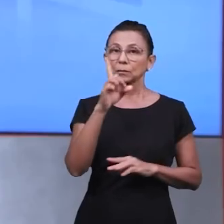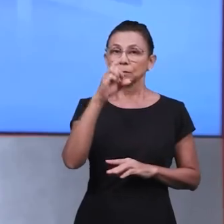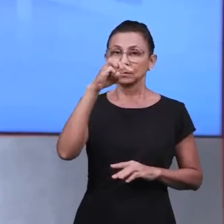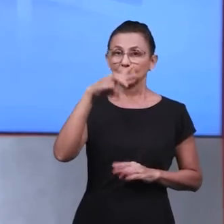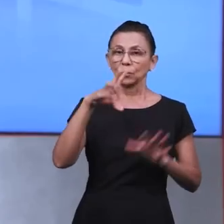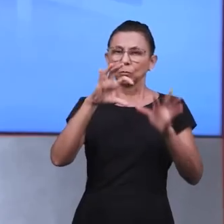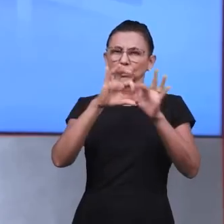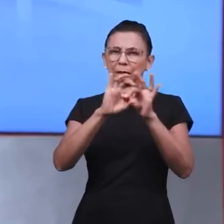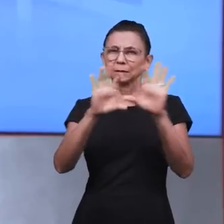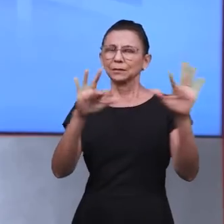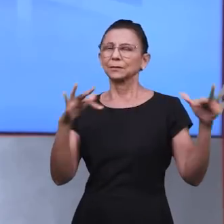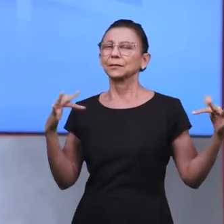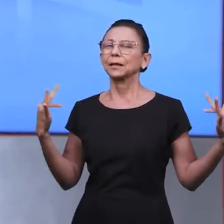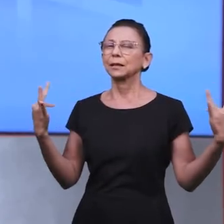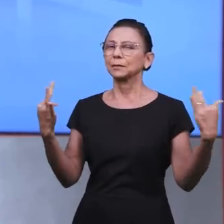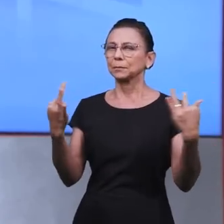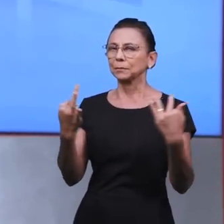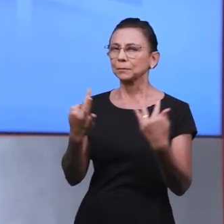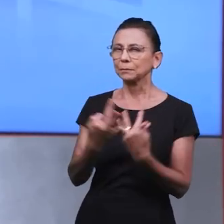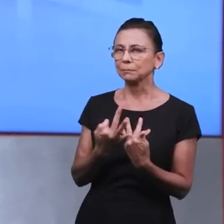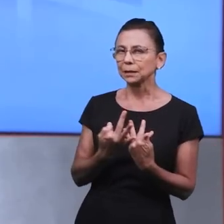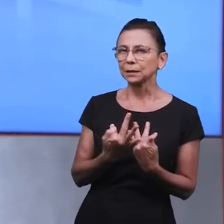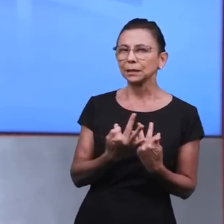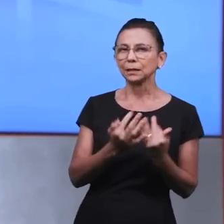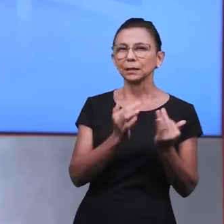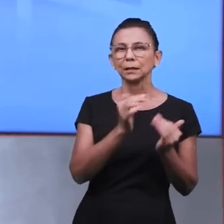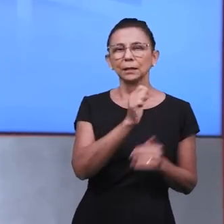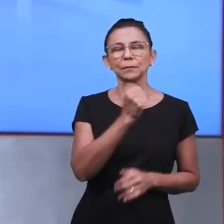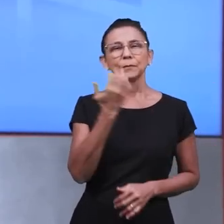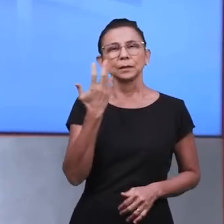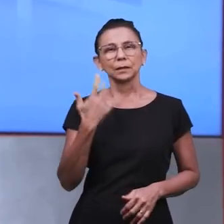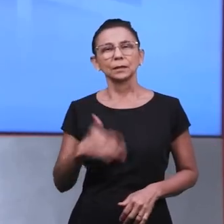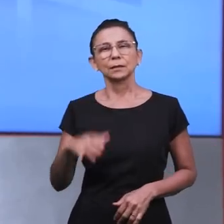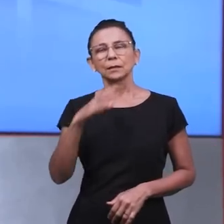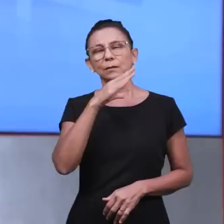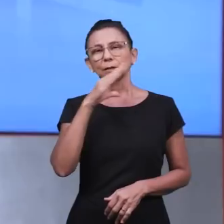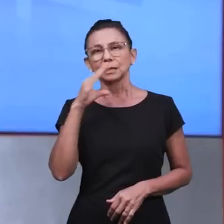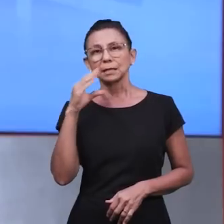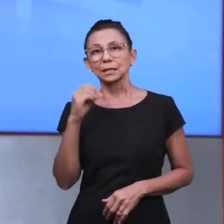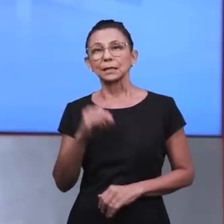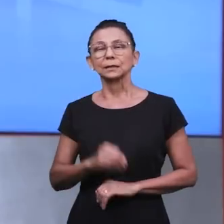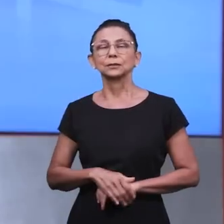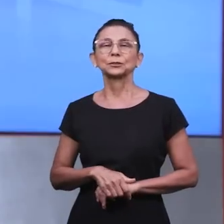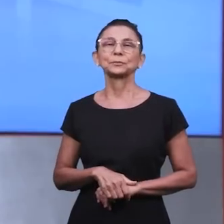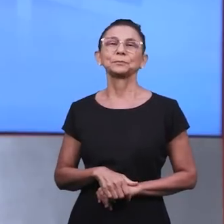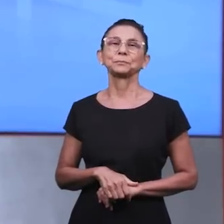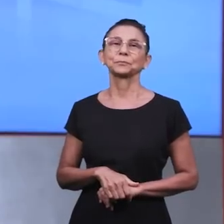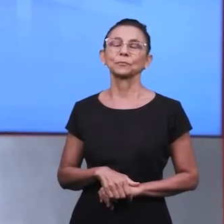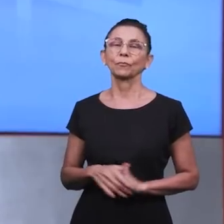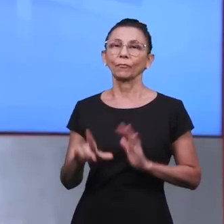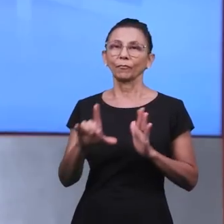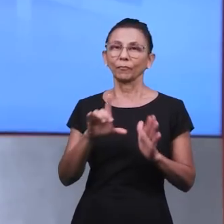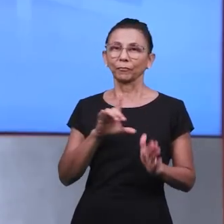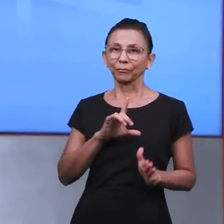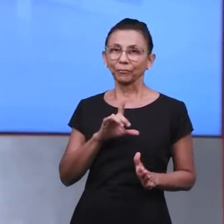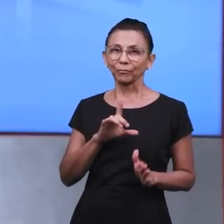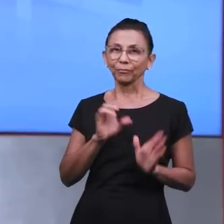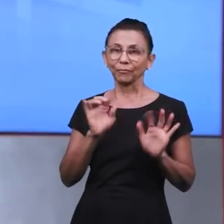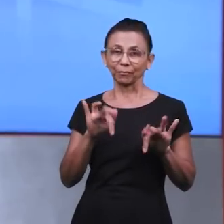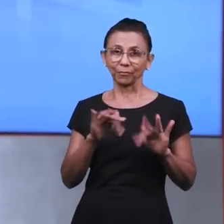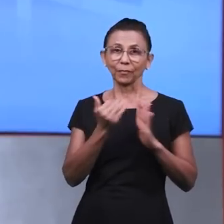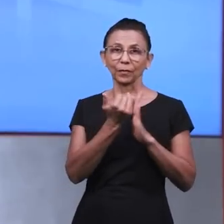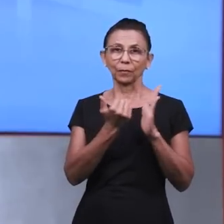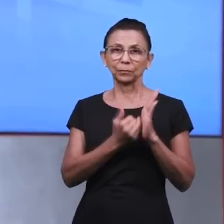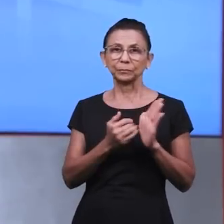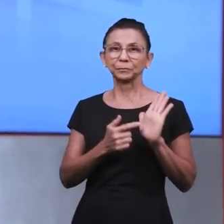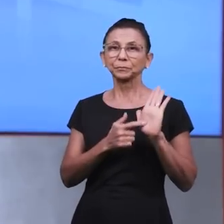muitas bênçãos, né? Com as nossas crianças, intermediários e os nossos adolescentes. Antes da gente terminar, você vai ver o finalzinho aqui, olha,